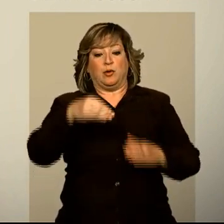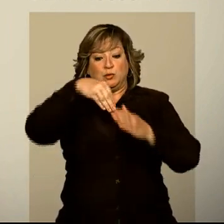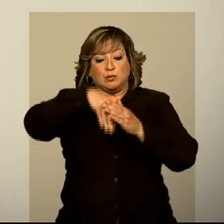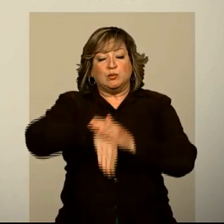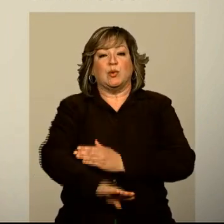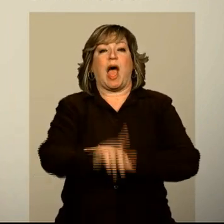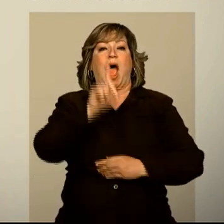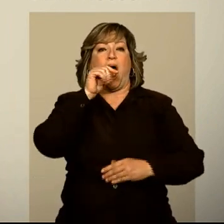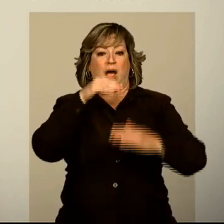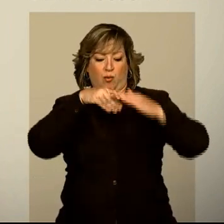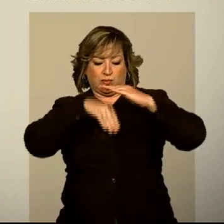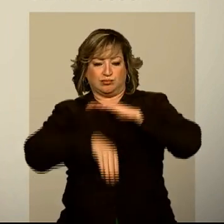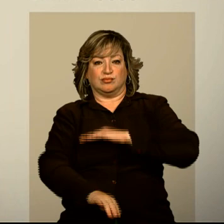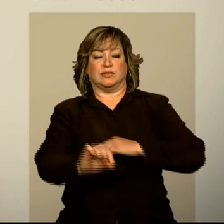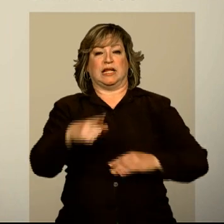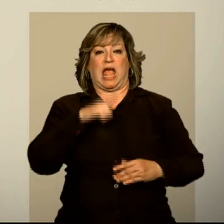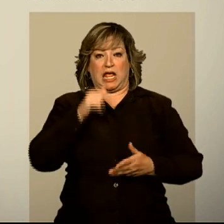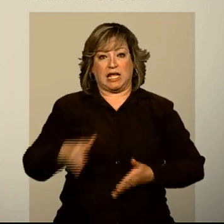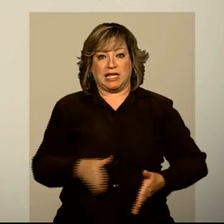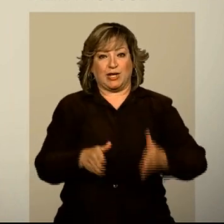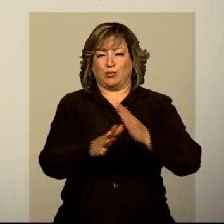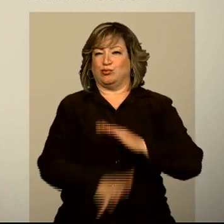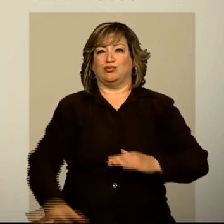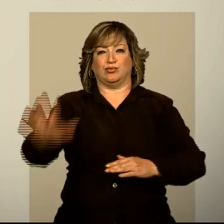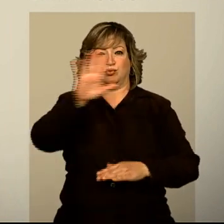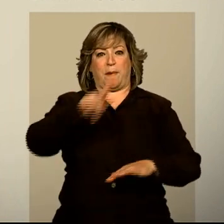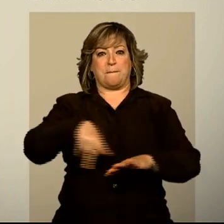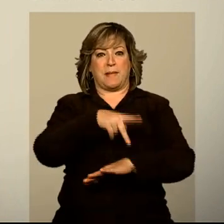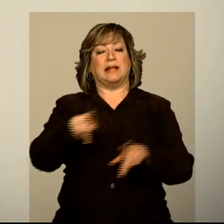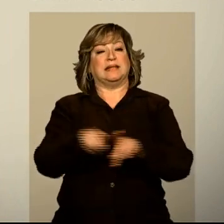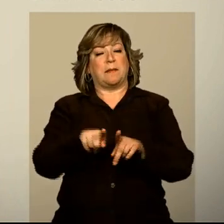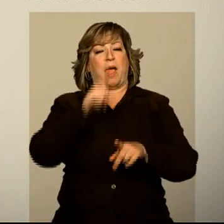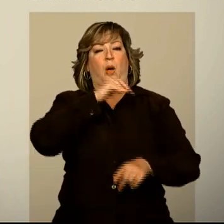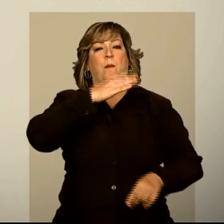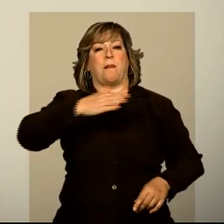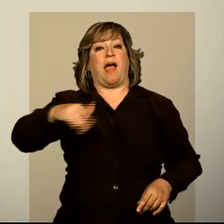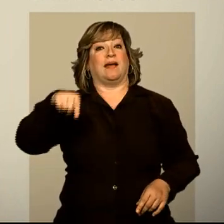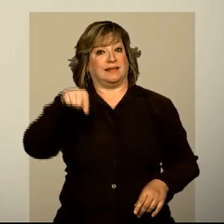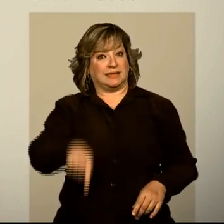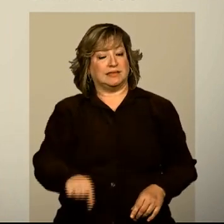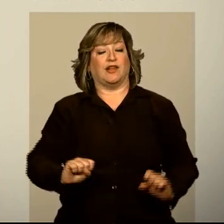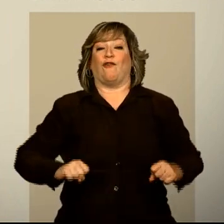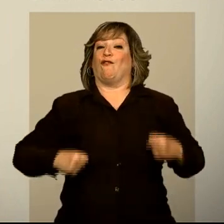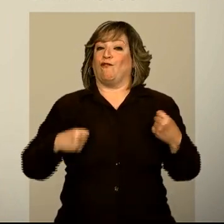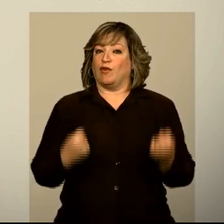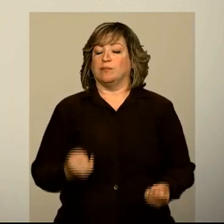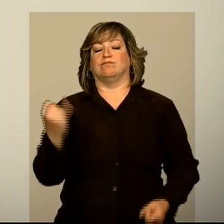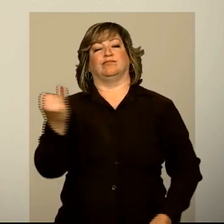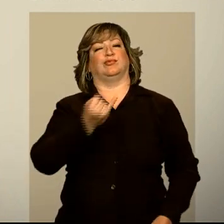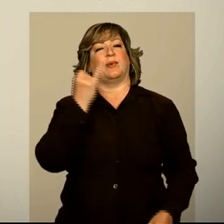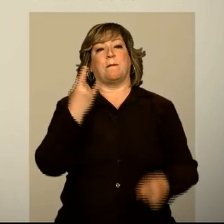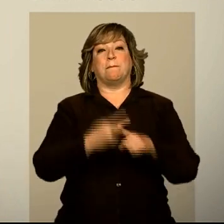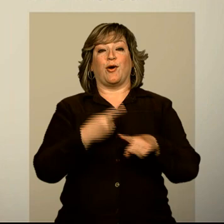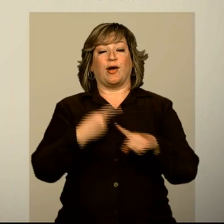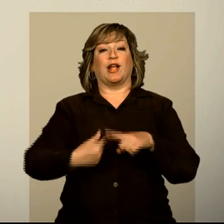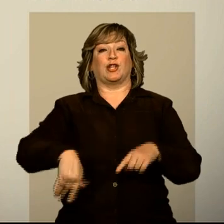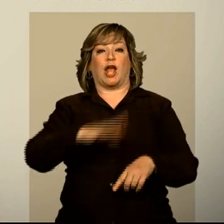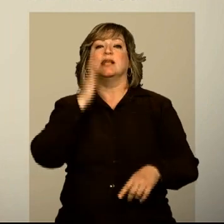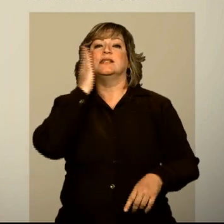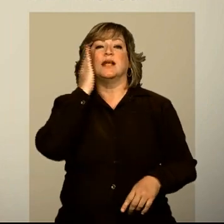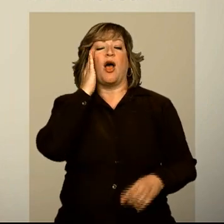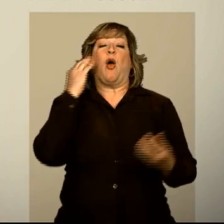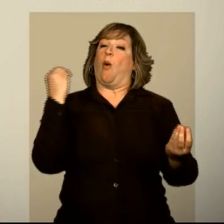subaquáticos tanto nos rios que cortam o nosso país quanto no mar Esse é um esforço que vale a pena porque nós